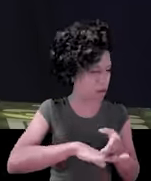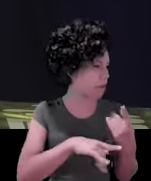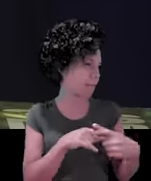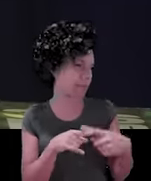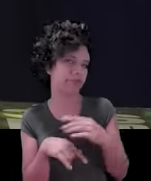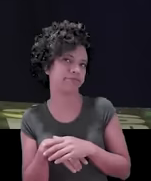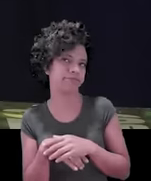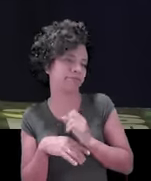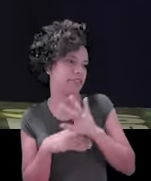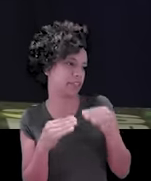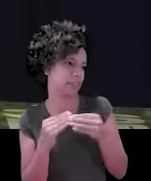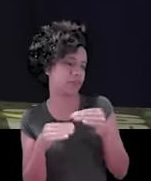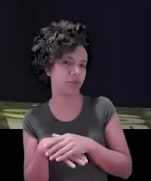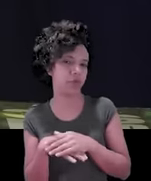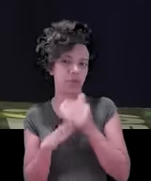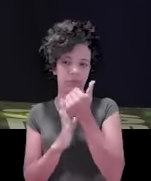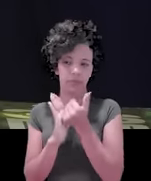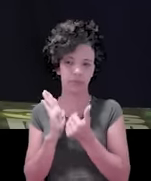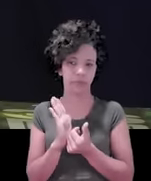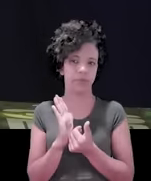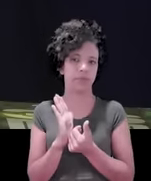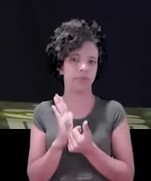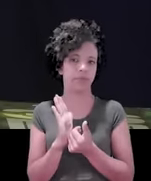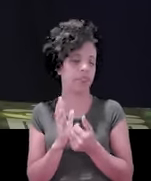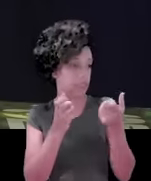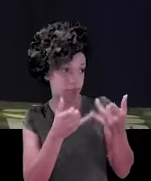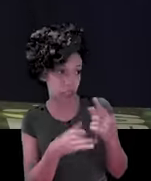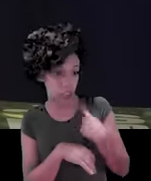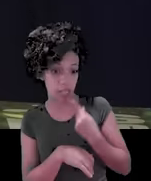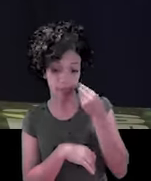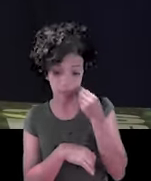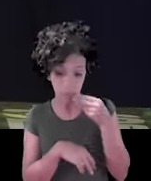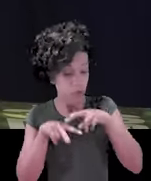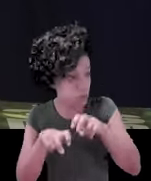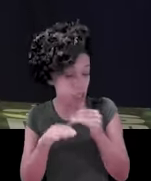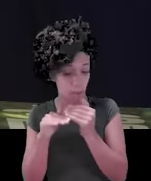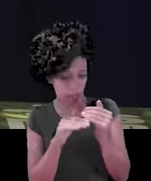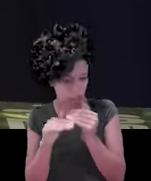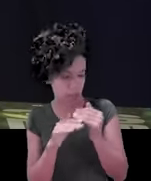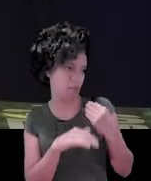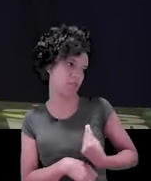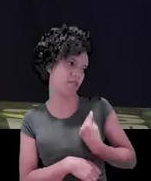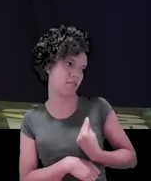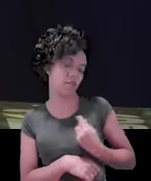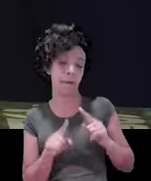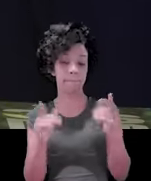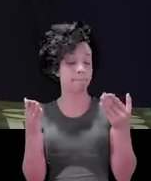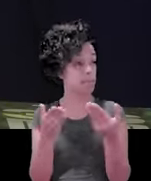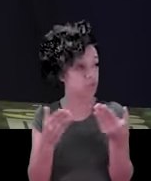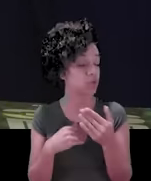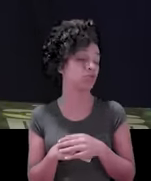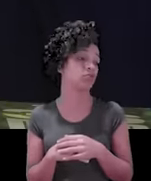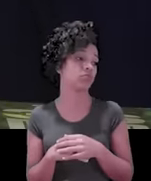você vai você vai botar aqui livros que seus escritos que que dizem que a gente está tentando buscar um equilíbrio na vida e